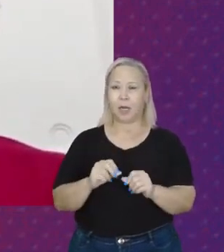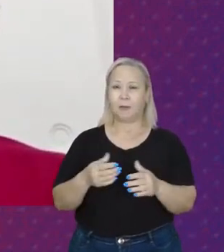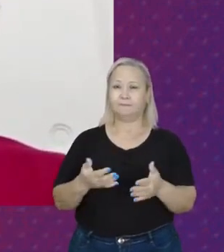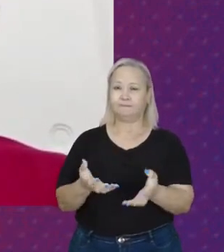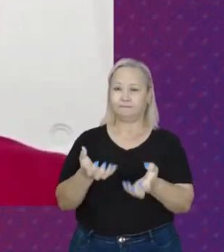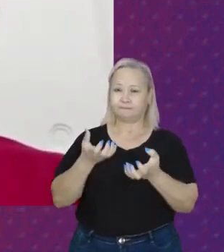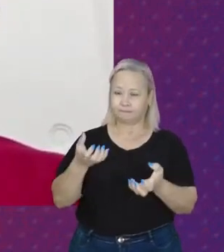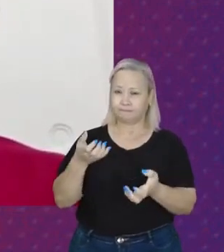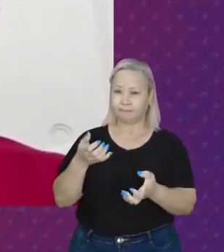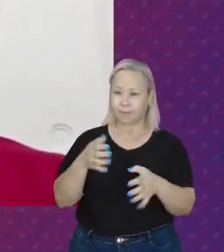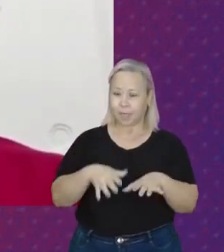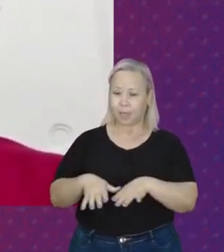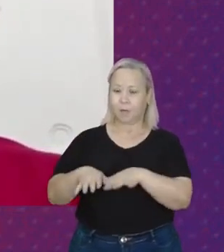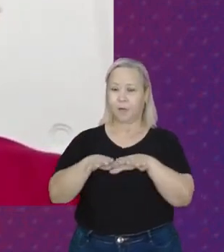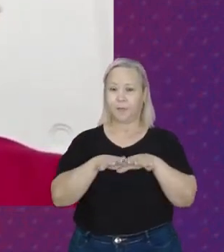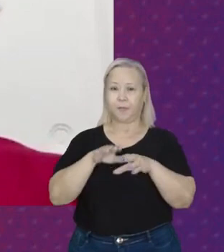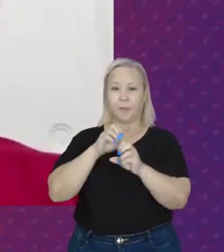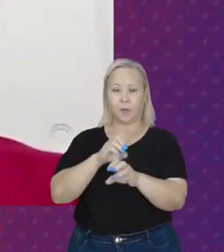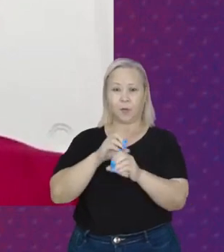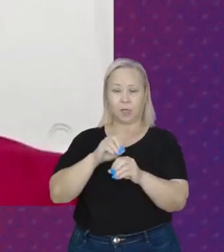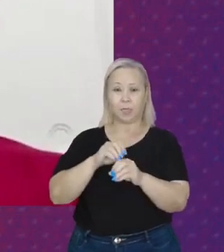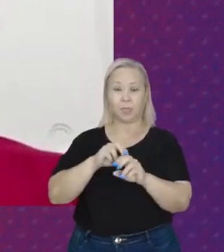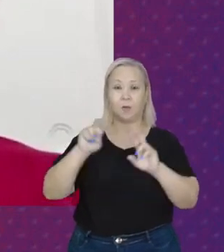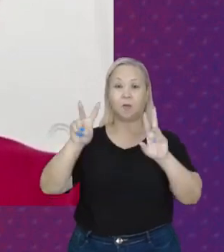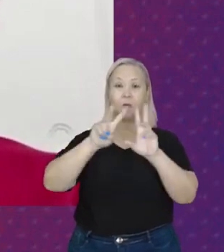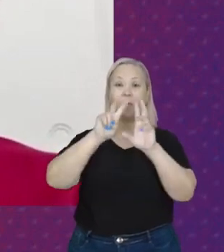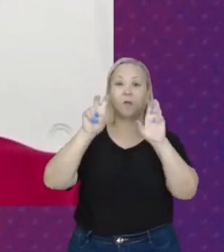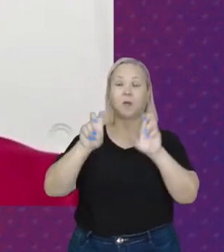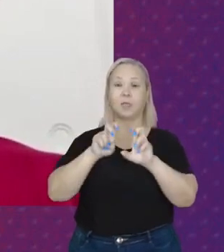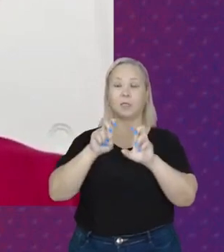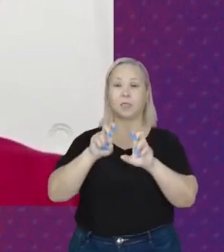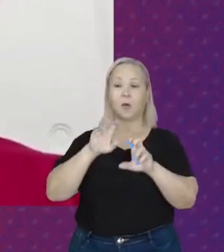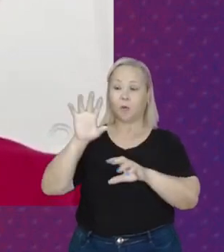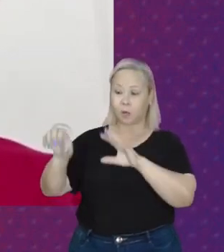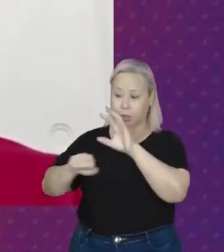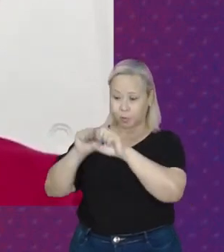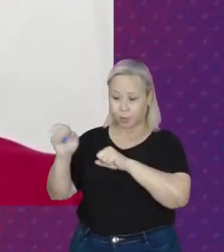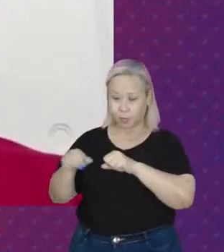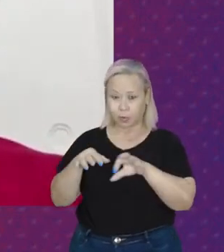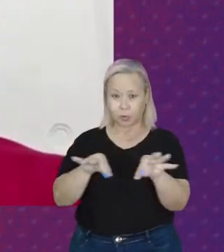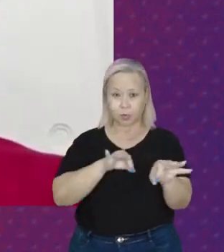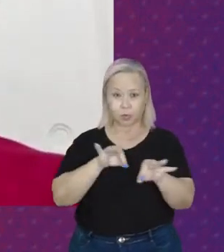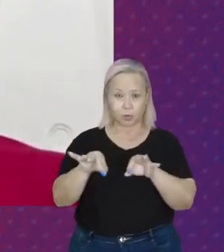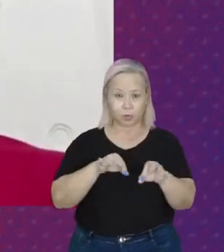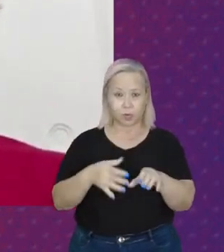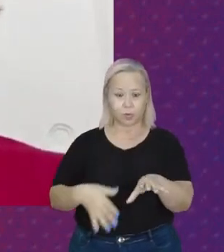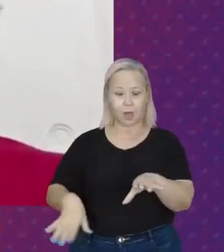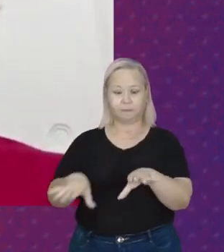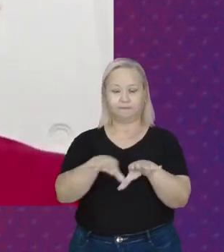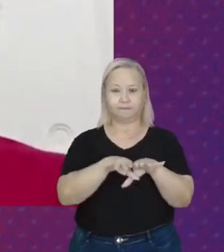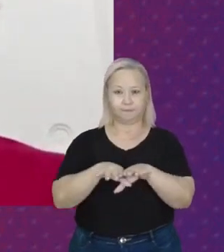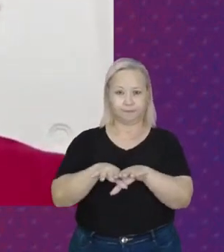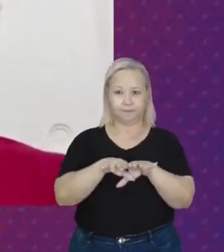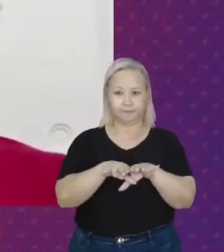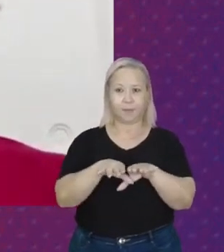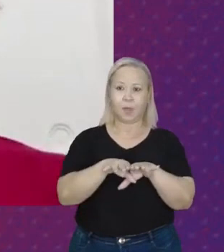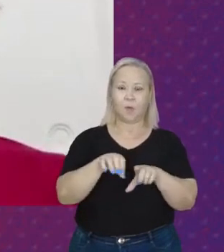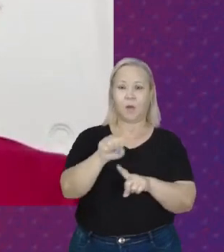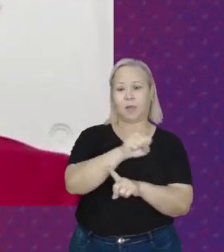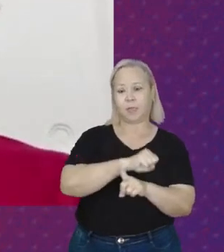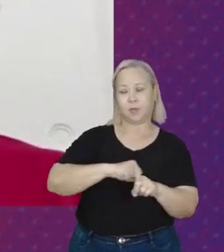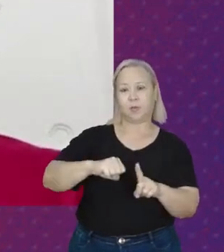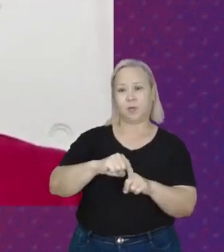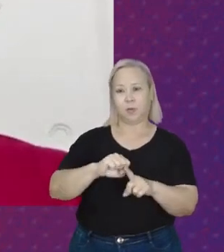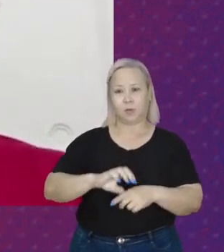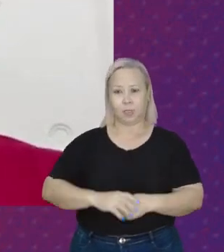igualdade. A educação é um fator de busca e de construção da igualdade. Igualdade